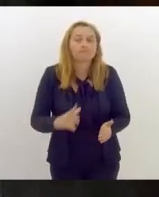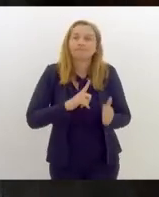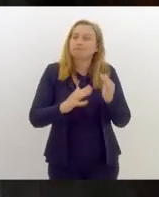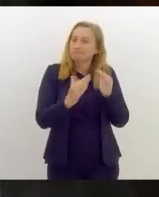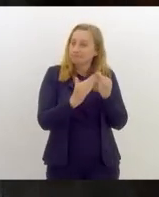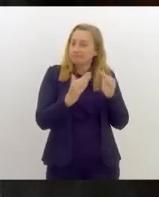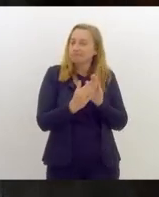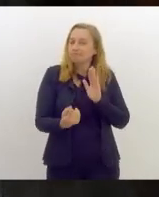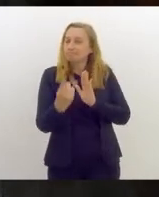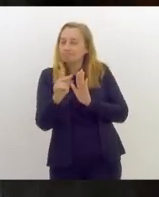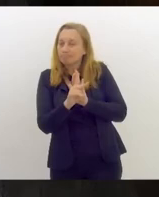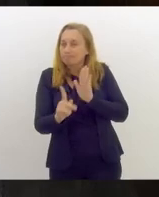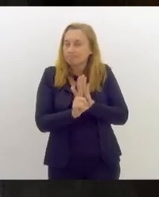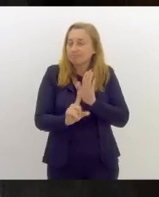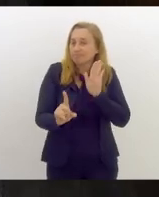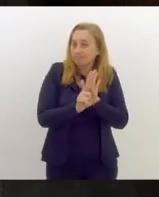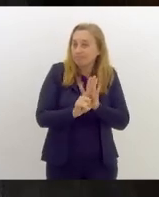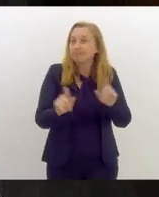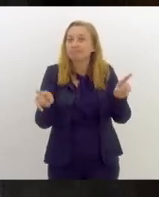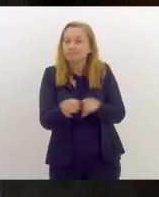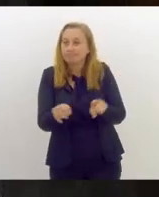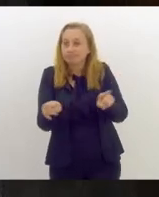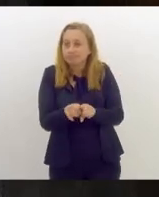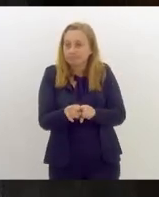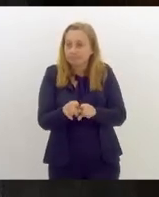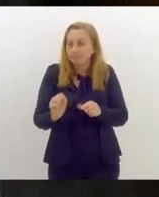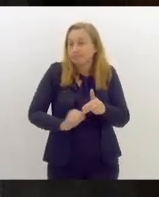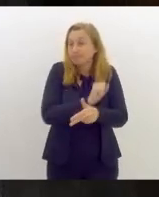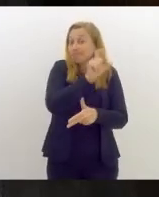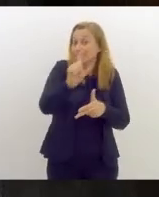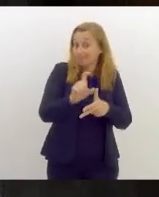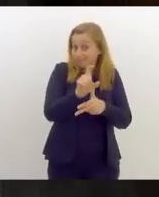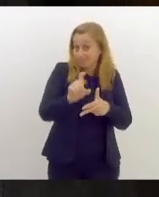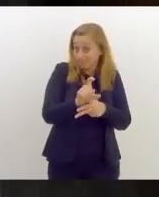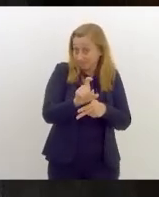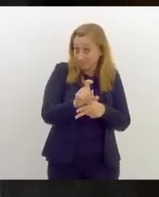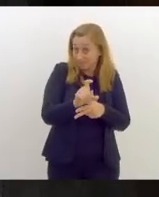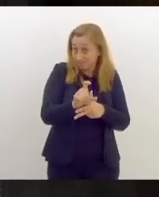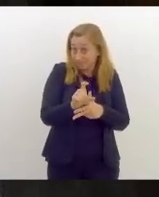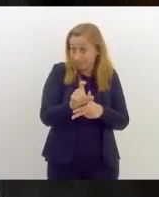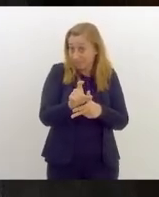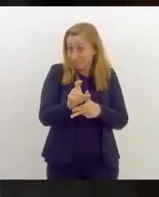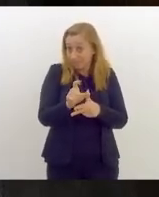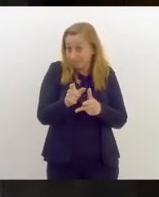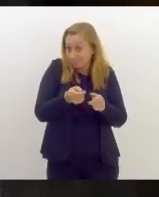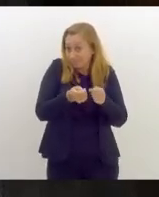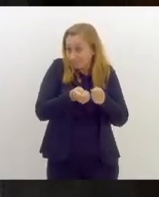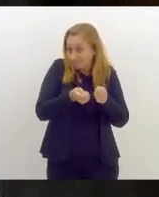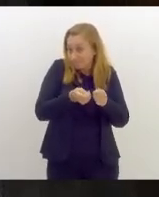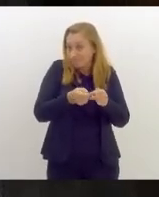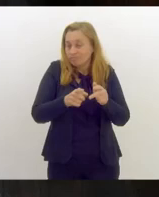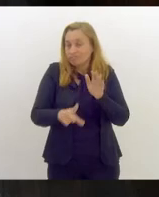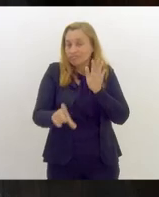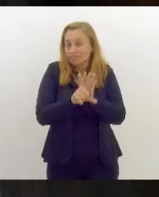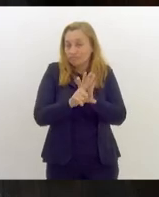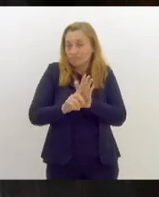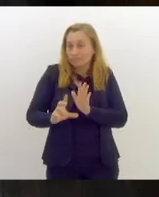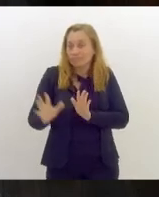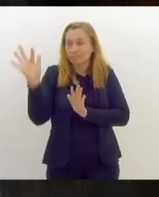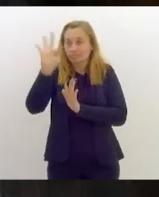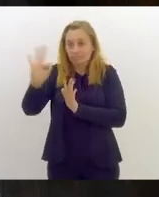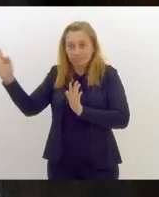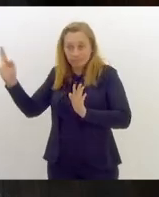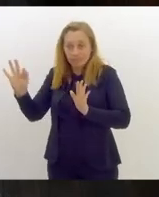um projeto de lei também de autoria do Poder Executivo para tentar regulamentar a lei complementar Federal